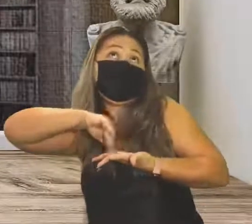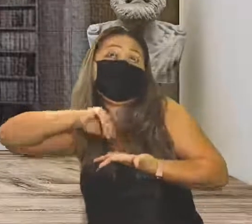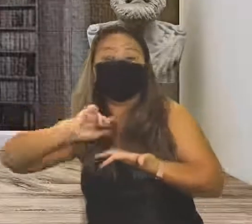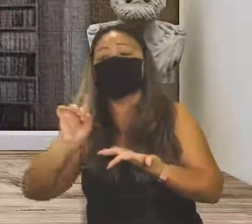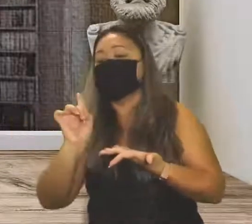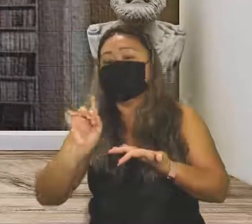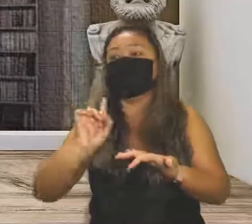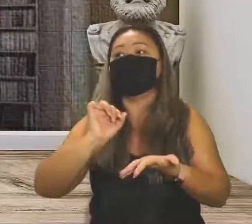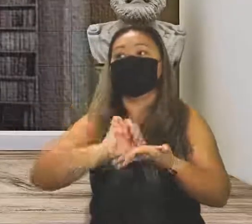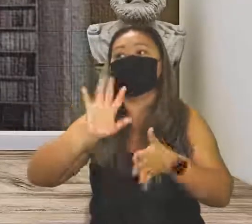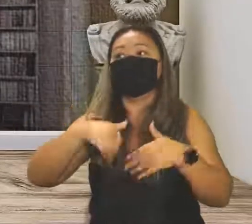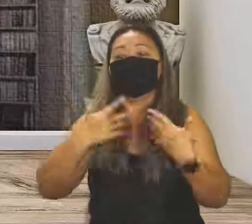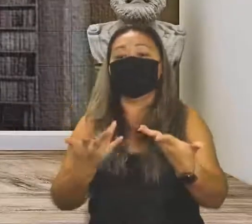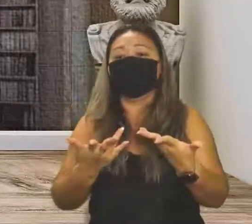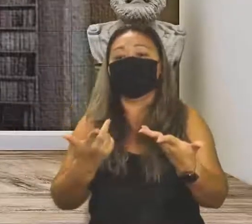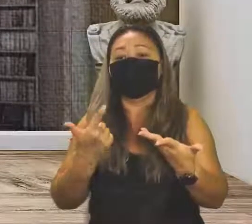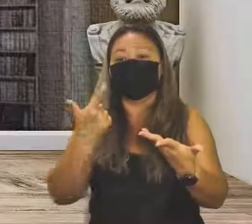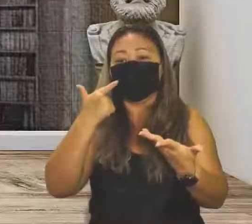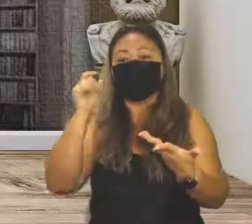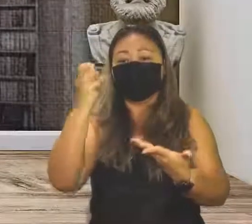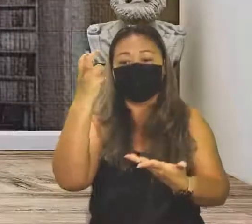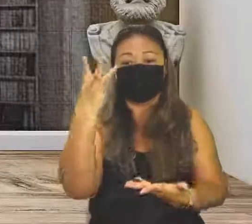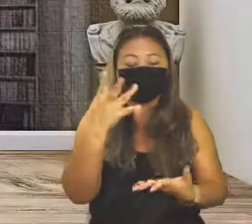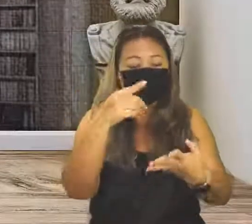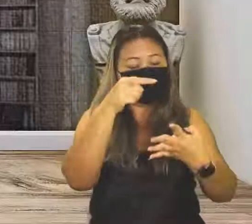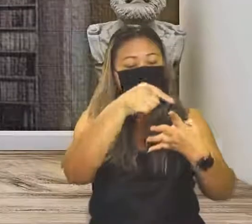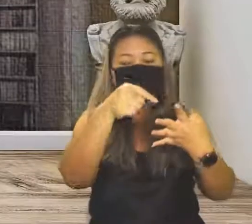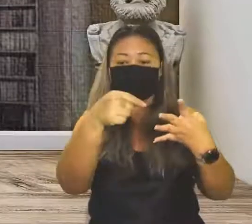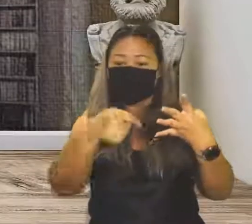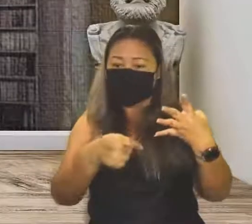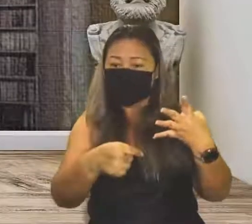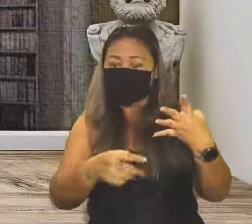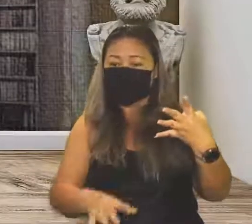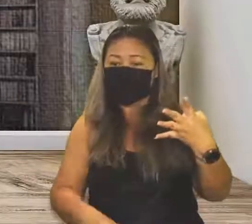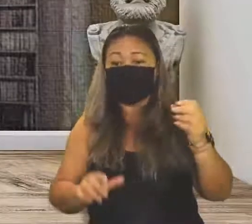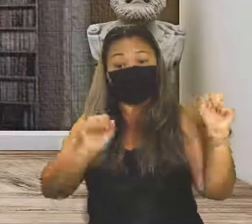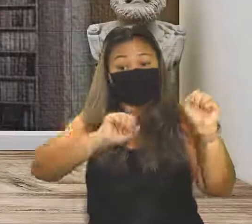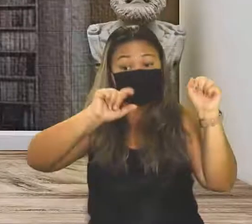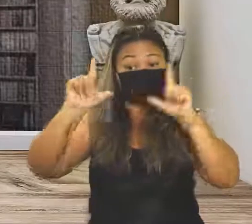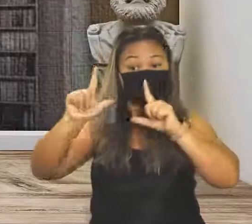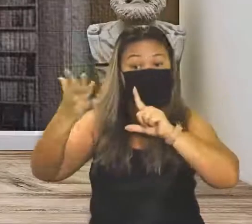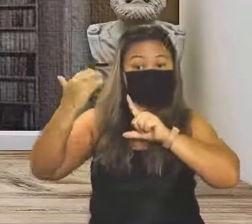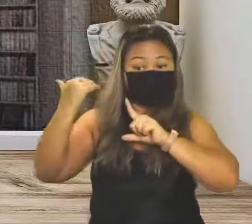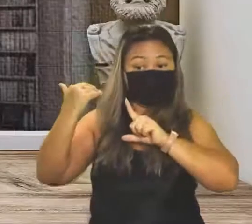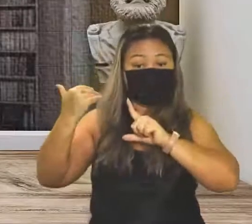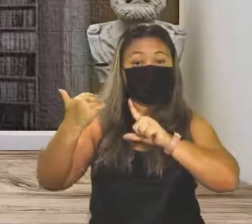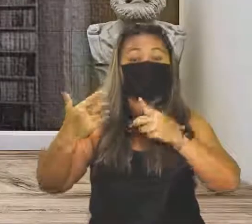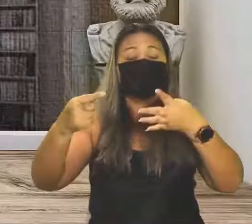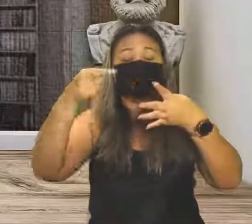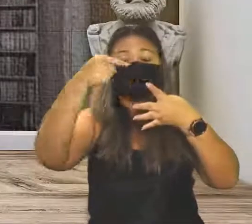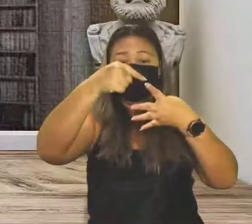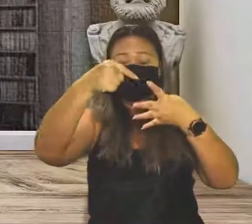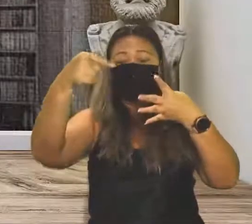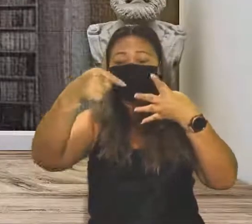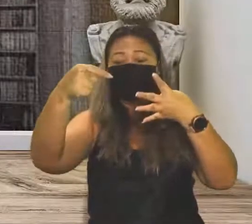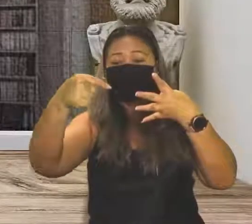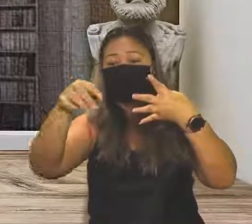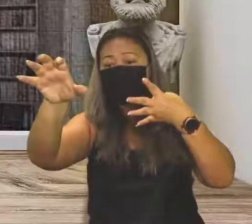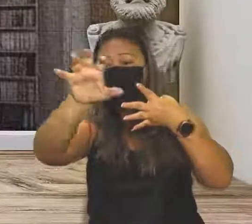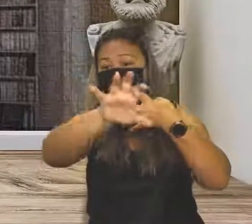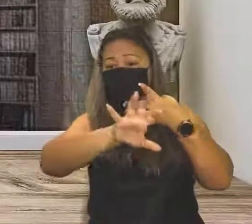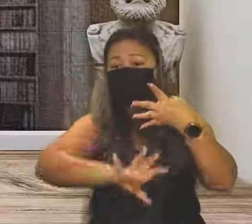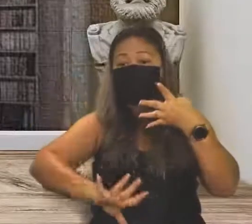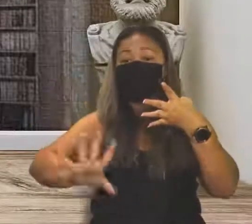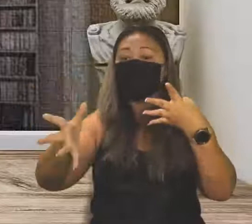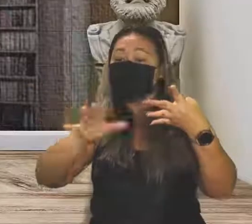Ele tem que estar ali. Viu que eu coloquei em 4 pontos lá no vídeo anterior, no slide? Um conhecimento aqui, outro ali, aí você